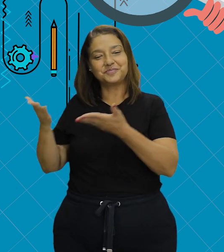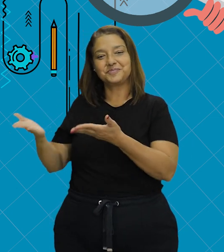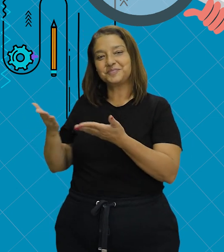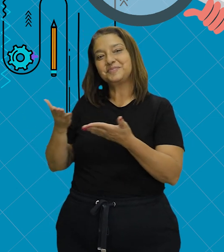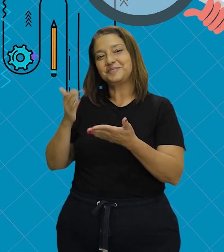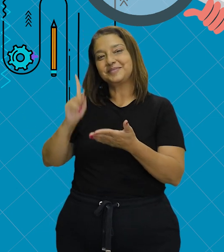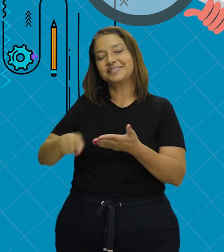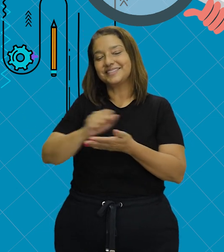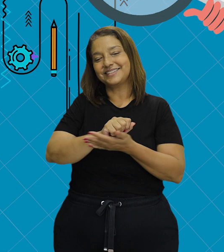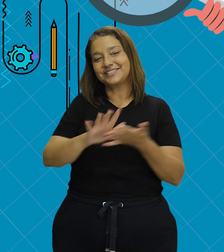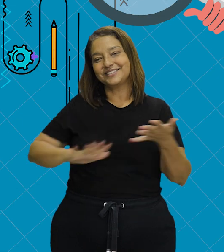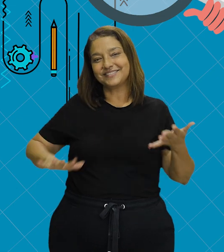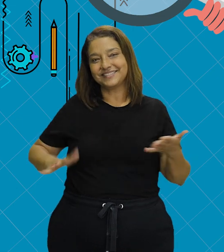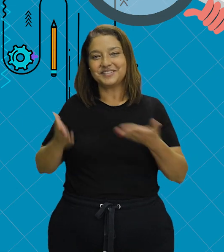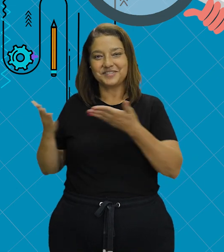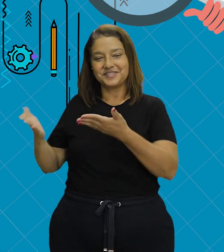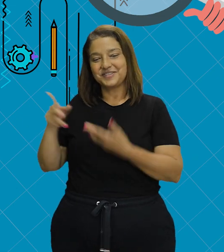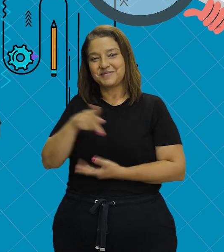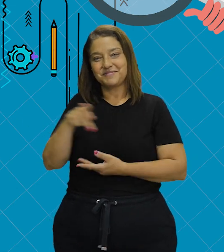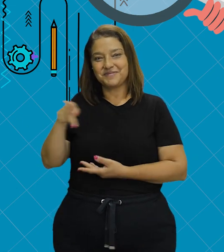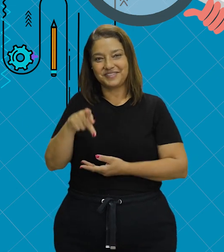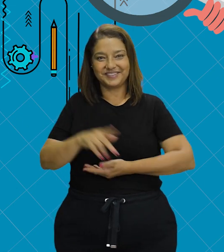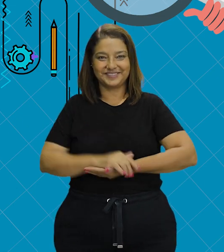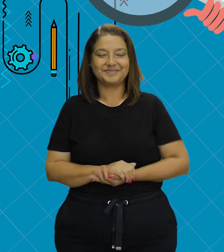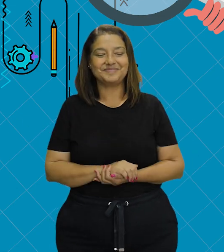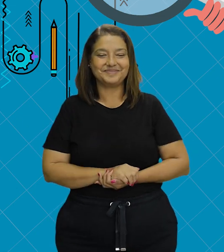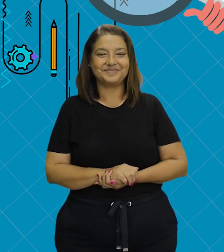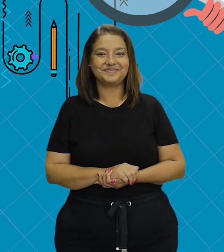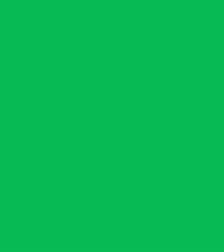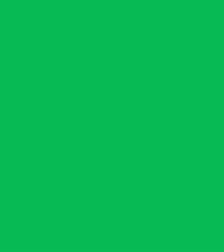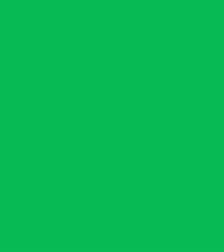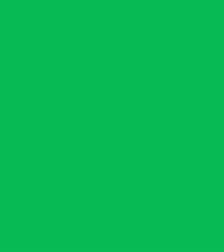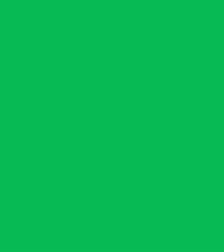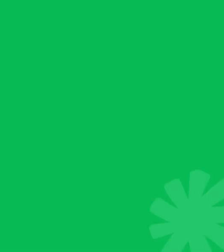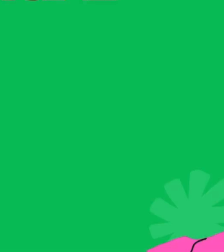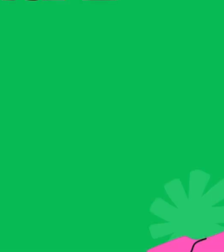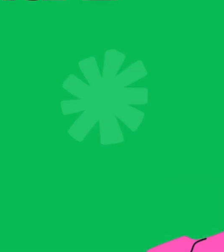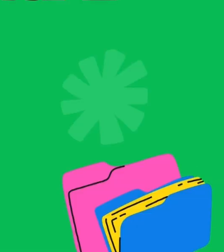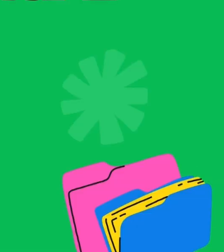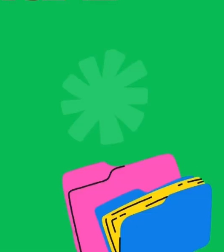nossa hora da atividade. Andriele, é com você.